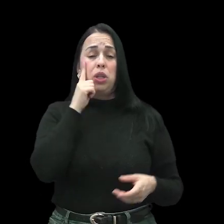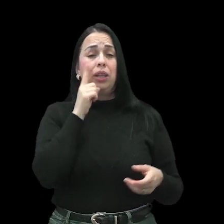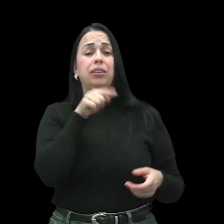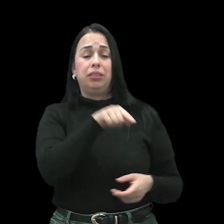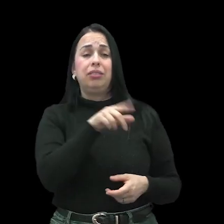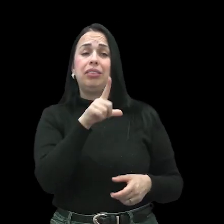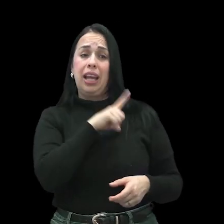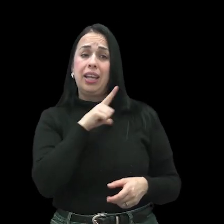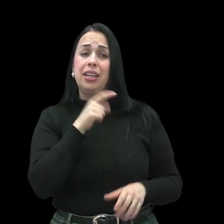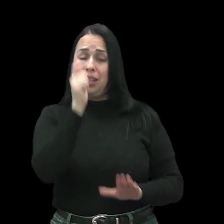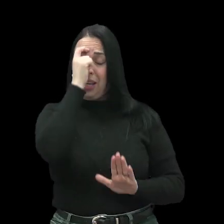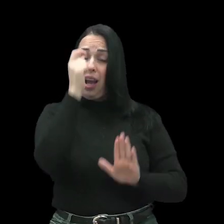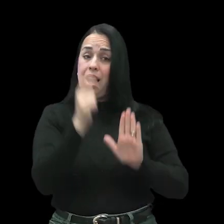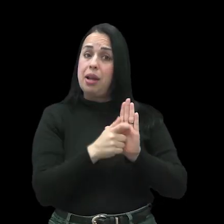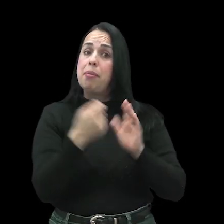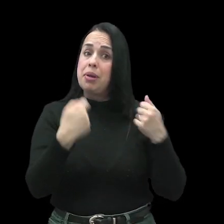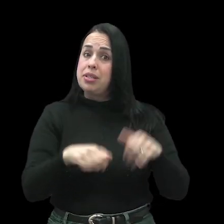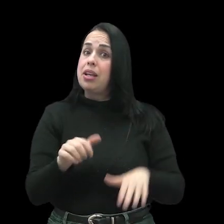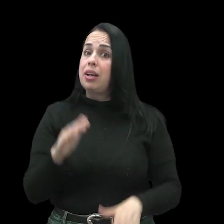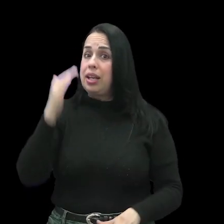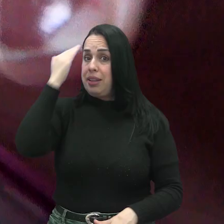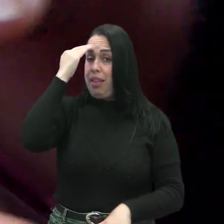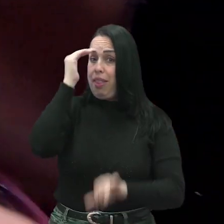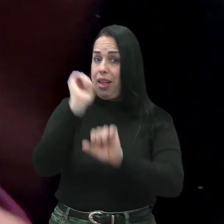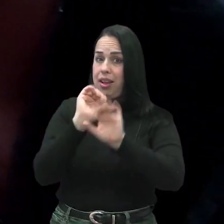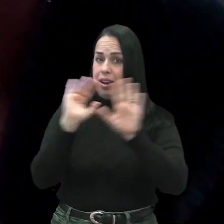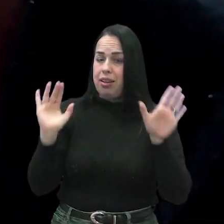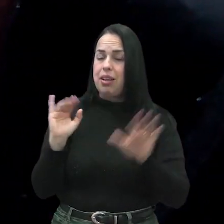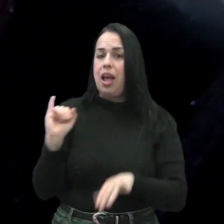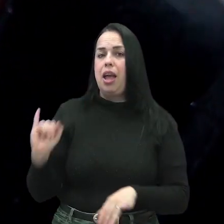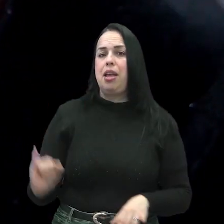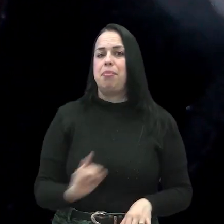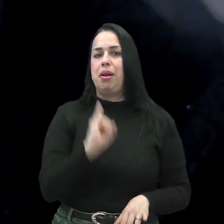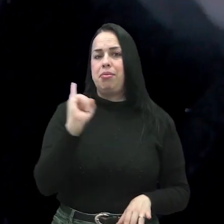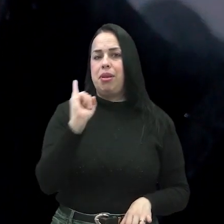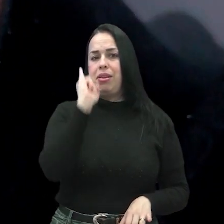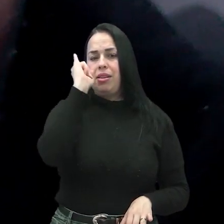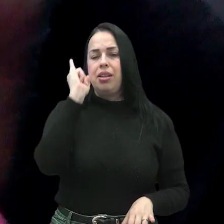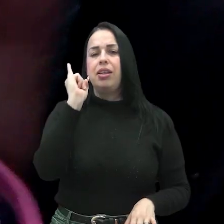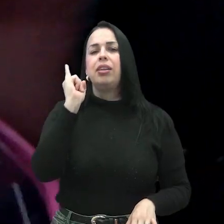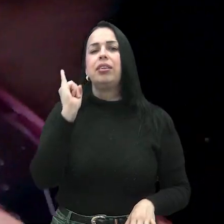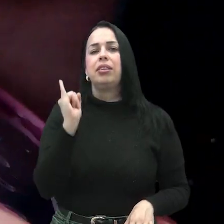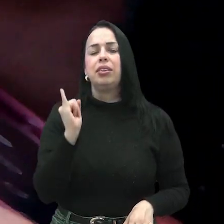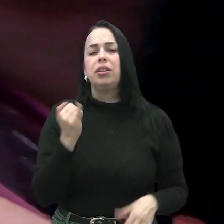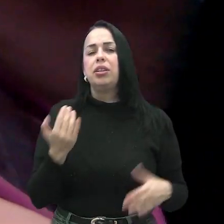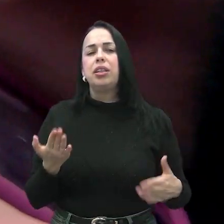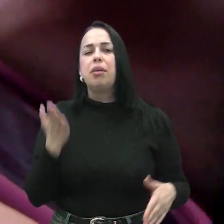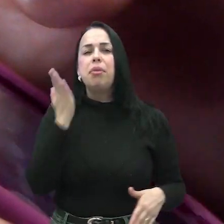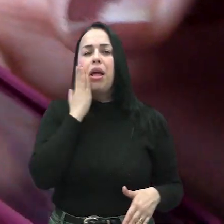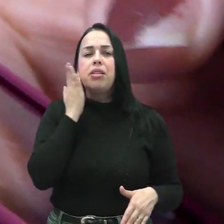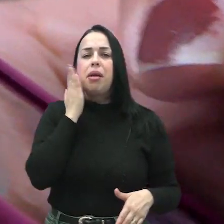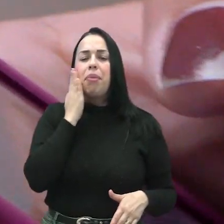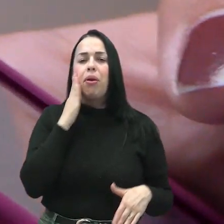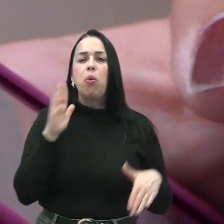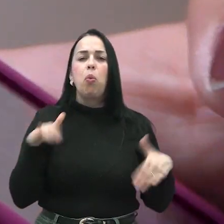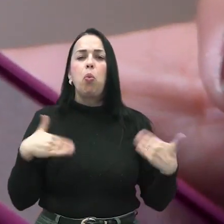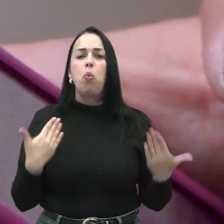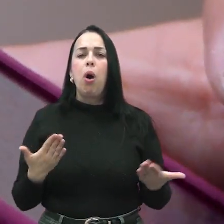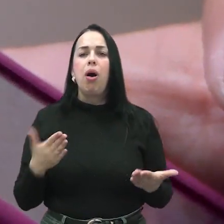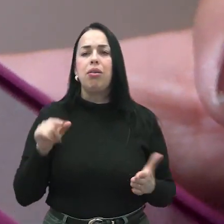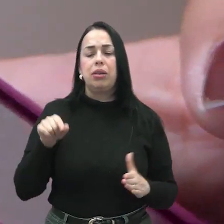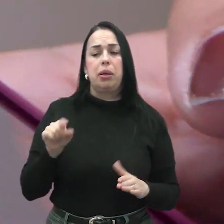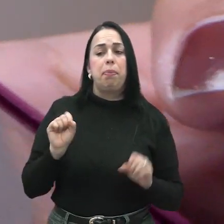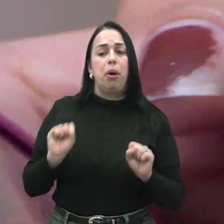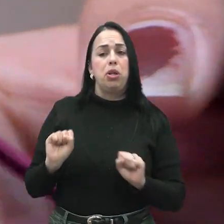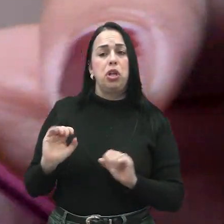do cotidiano é importante para a população, até para ela se familiarizar com a tecnologia e entender em que momento ela também